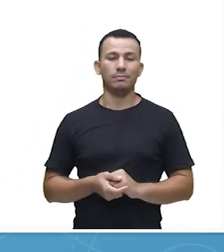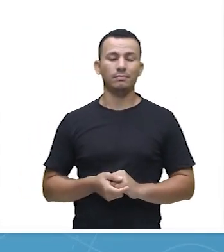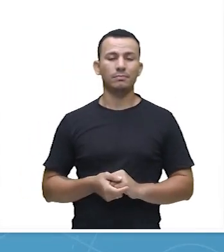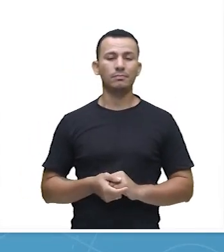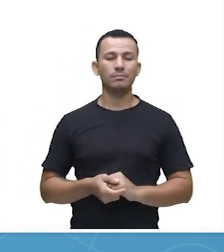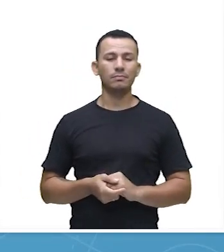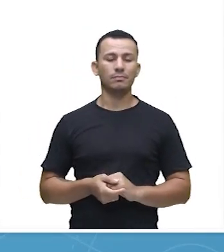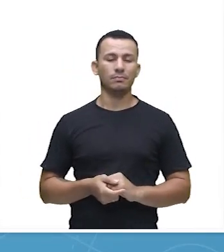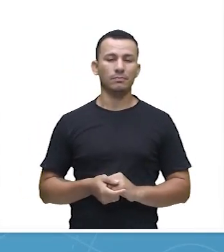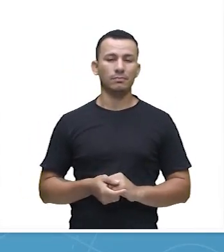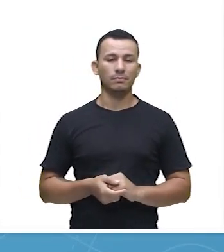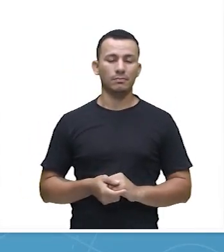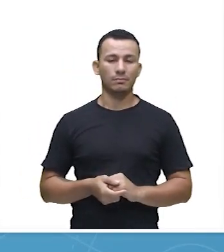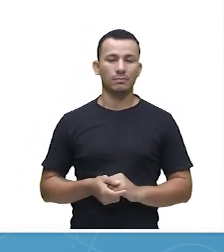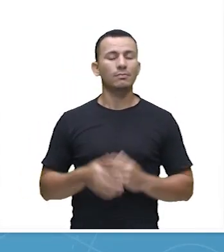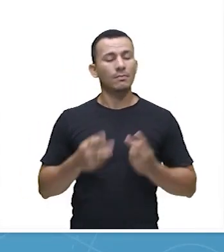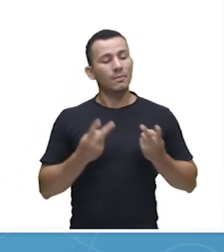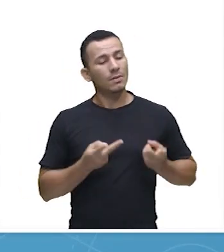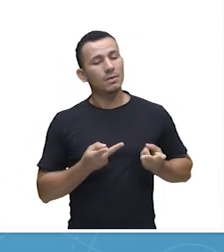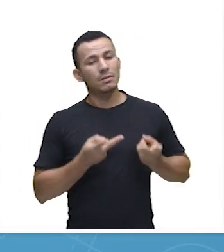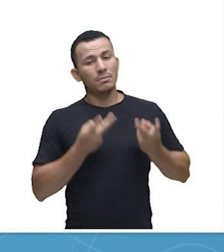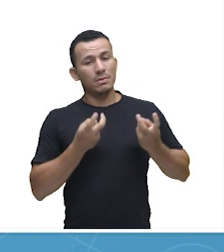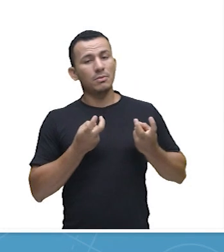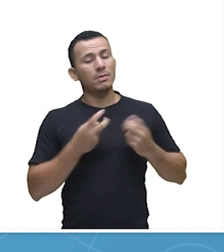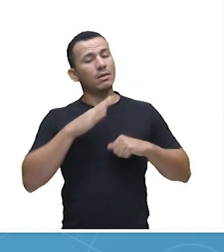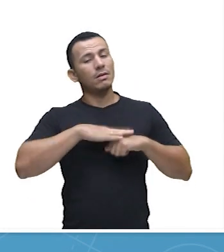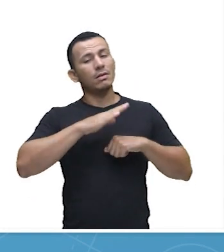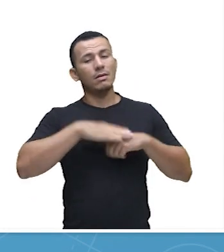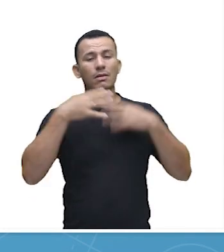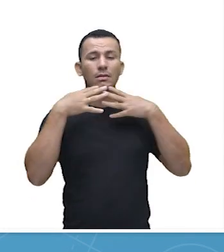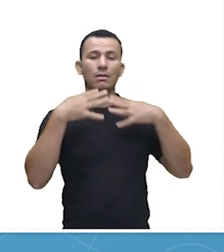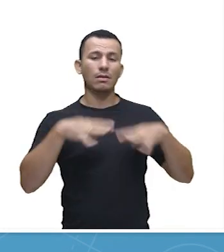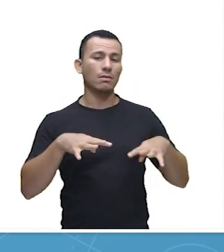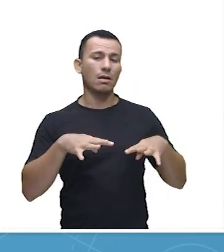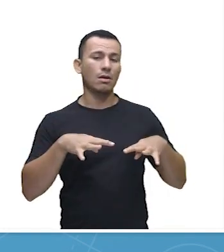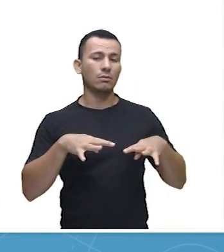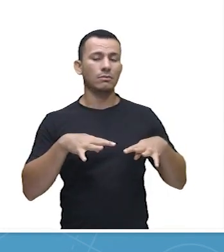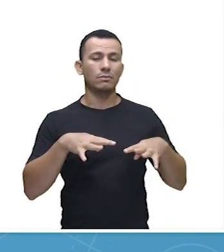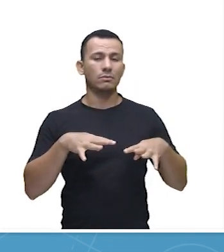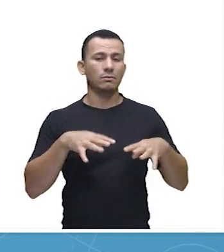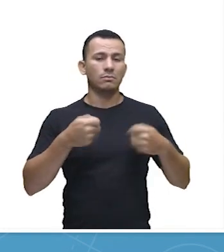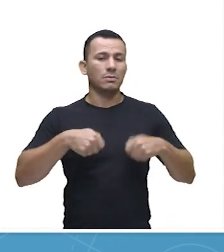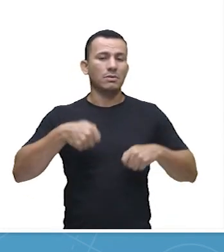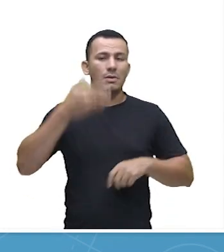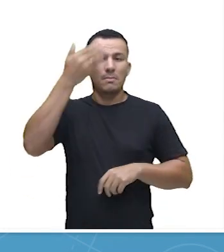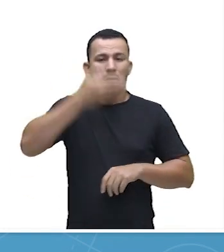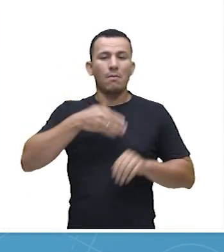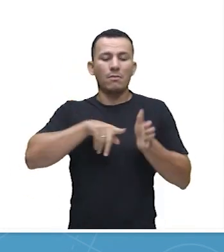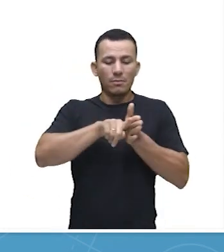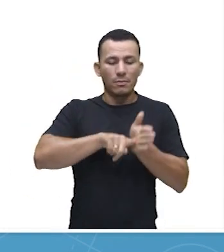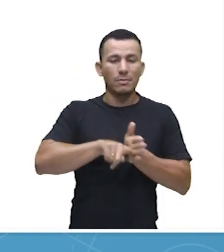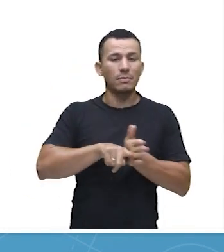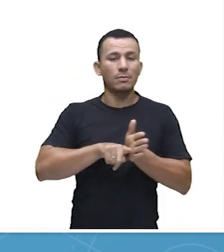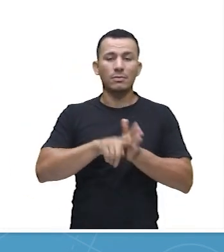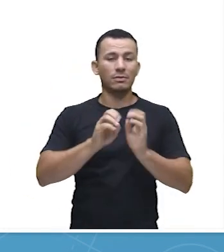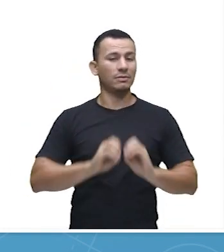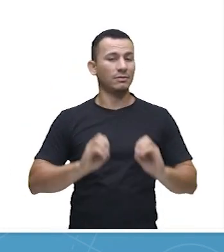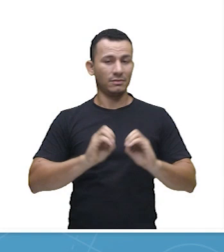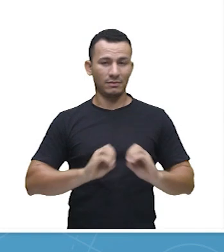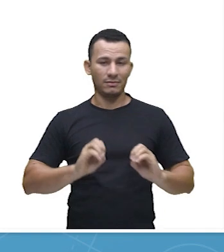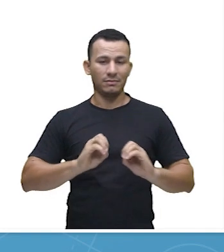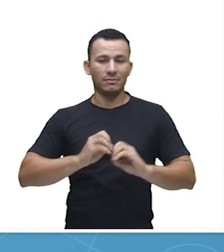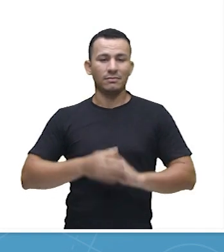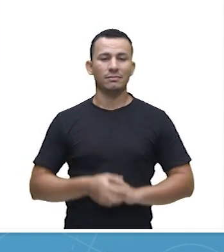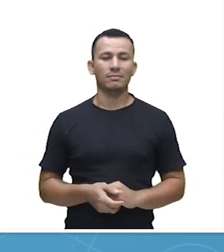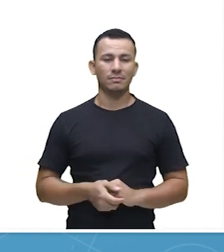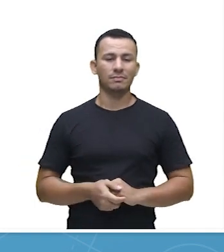É percebida de maneira espontânea, sem exigências de comprovações. O critério de adesão